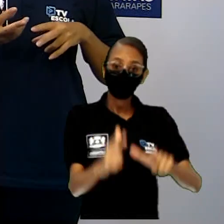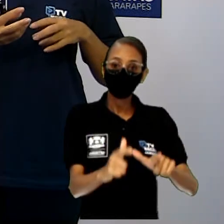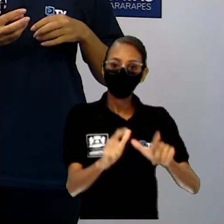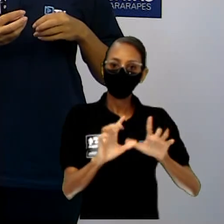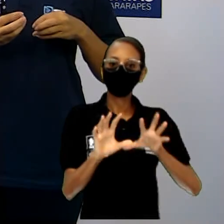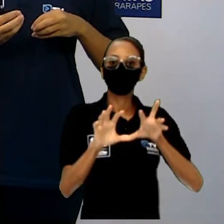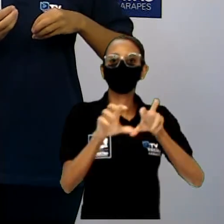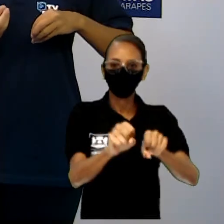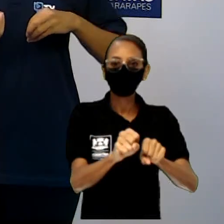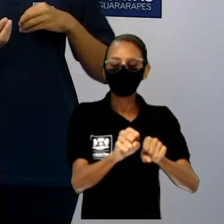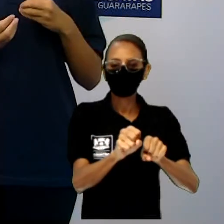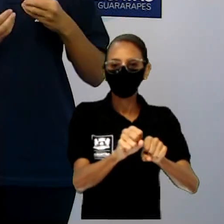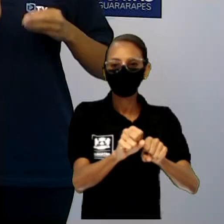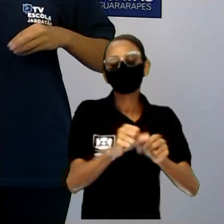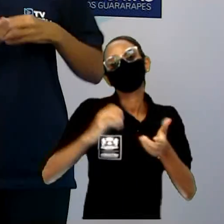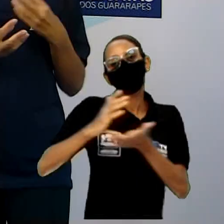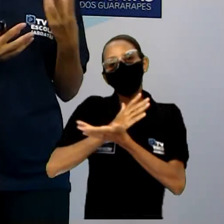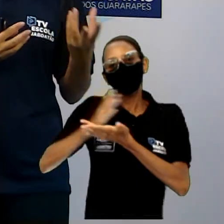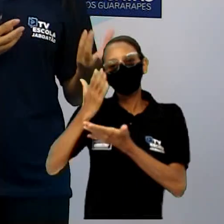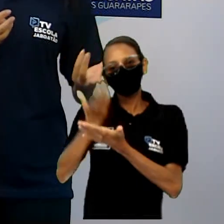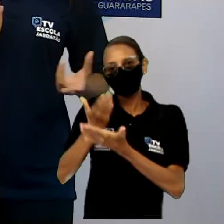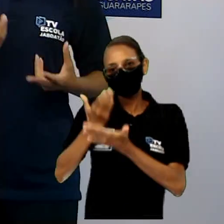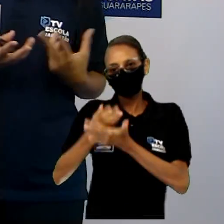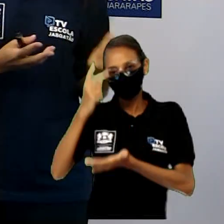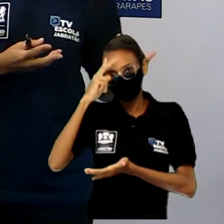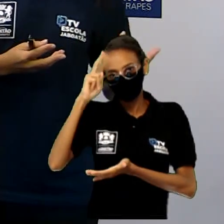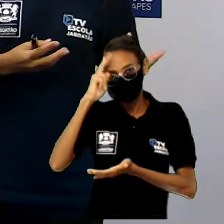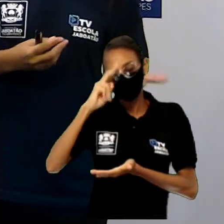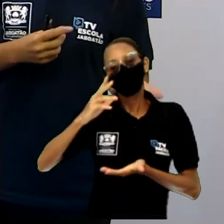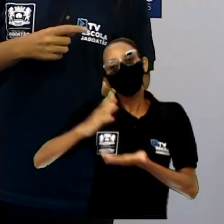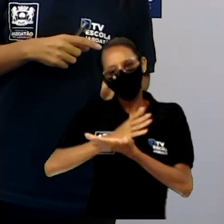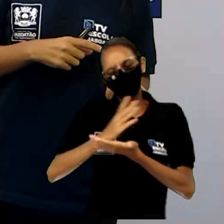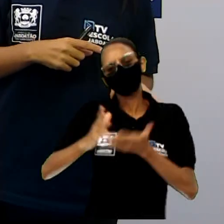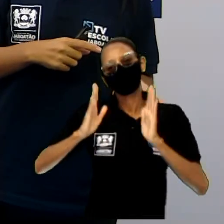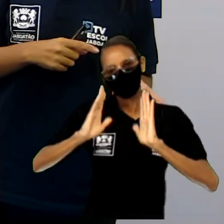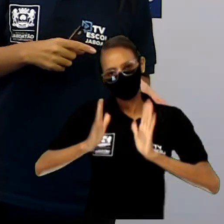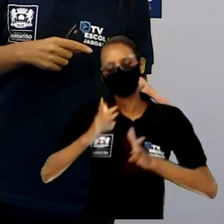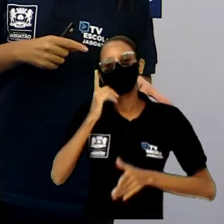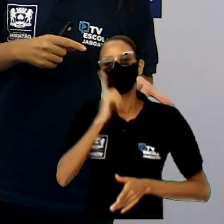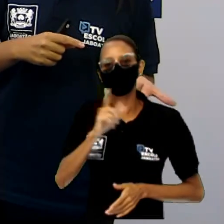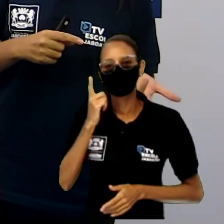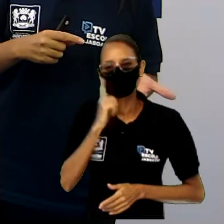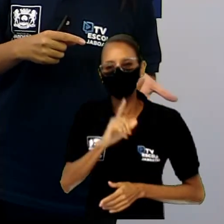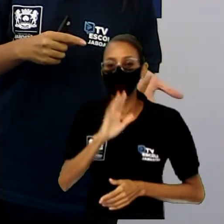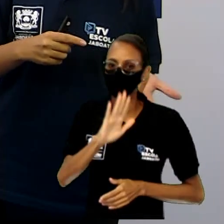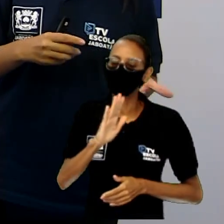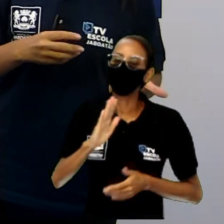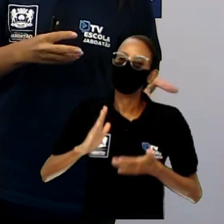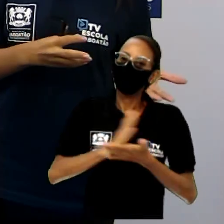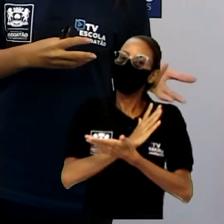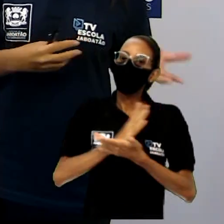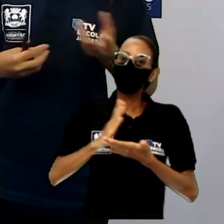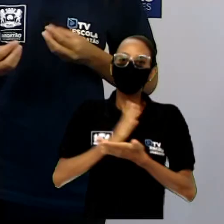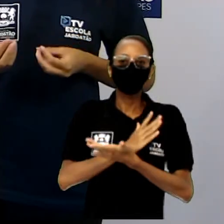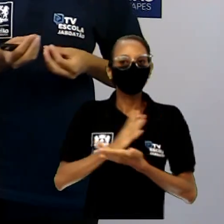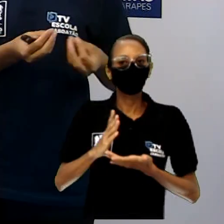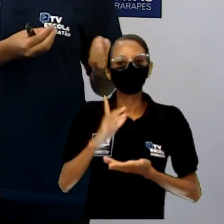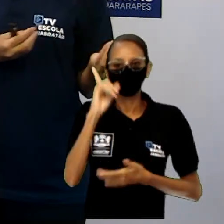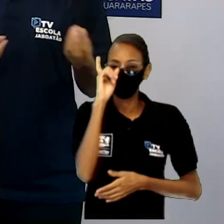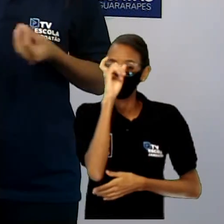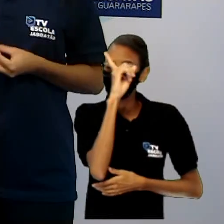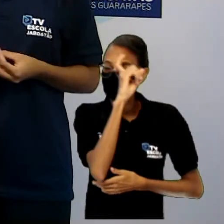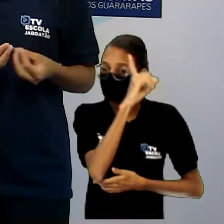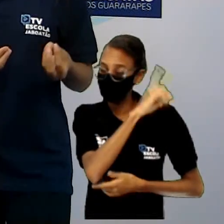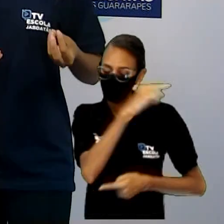foi uma campanha de maneira muito amistosa às vezes, mas em alguns momentos ali a gente vê que foi sim, existiram